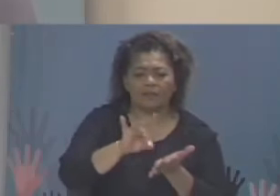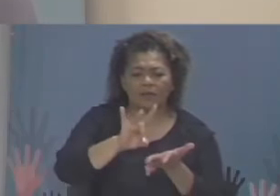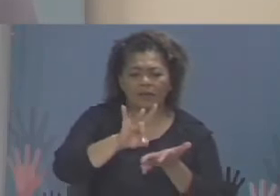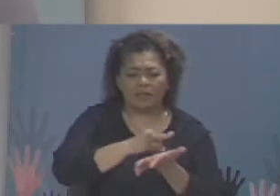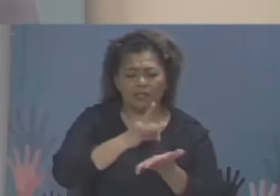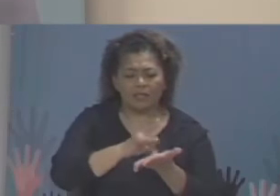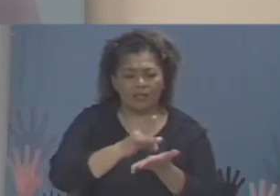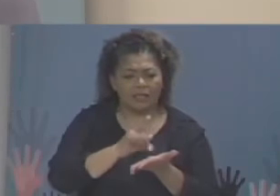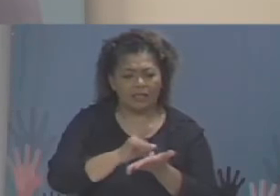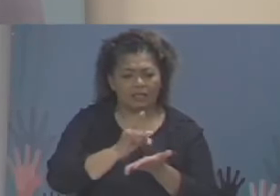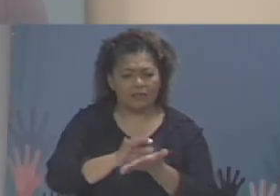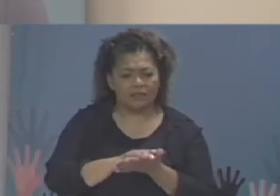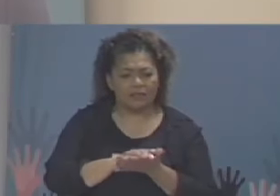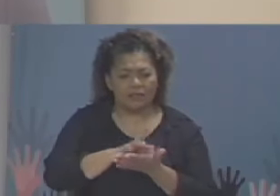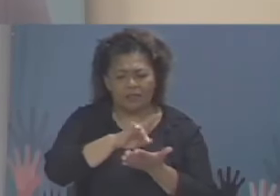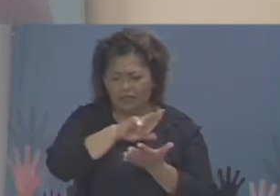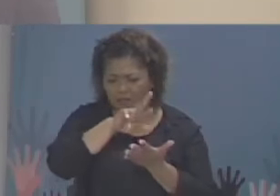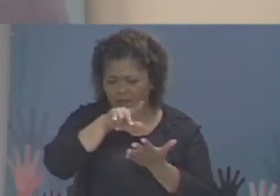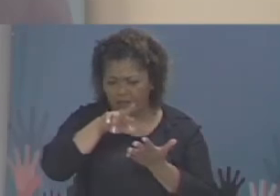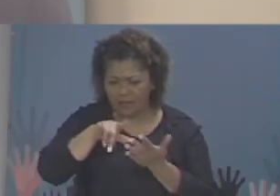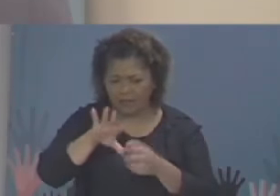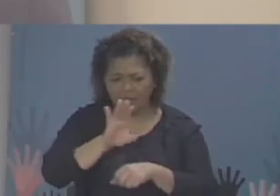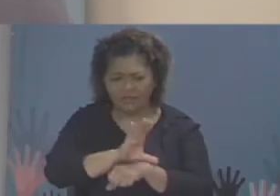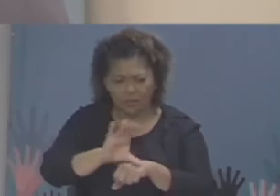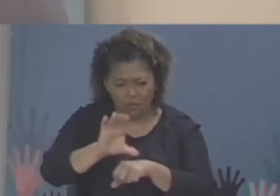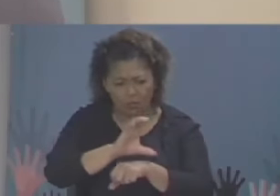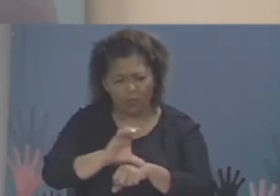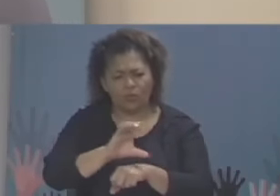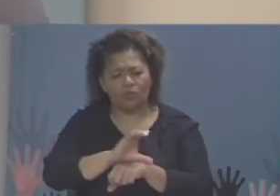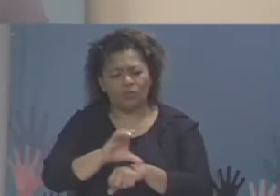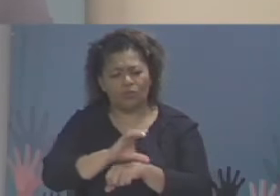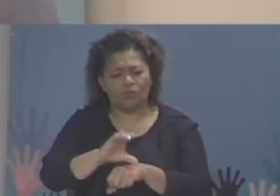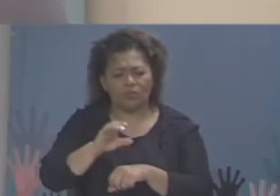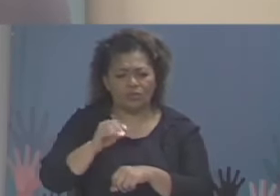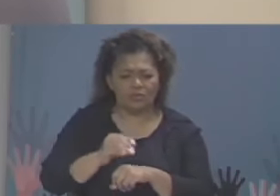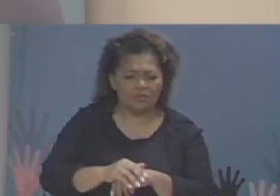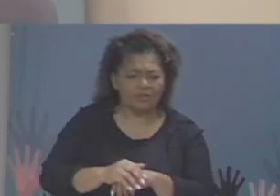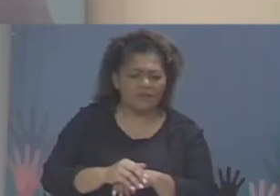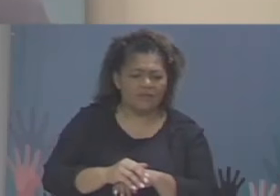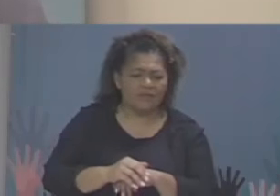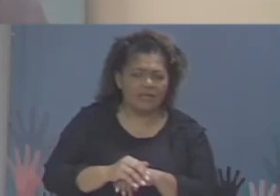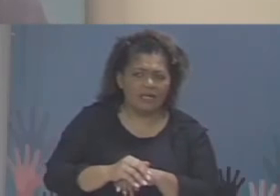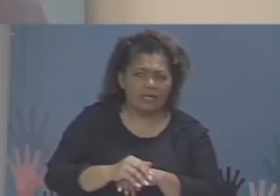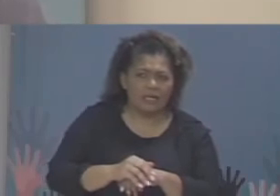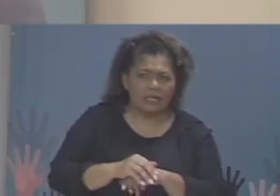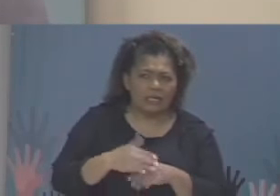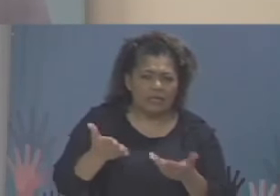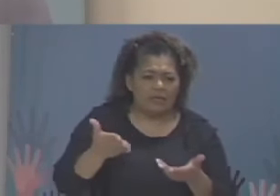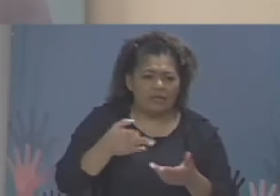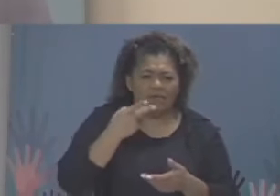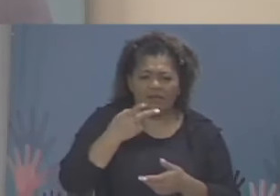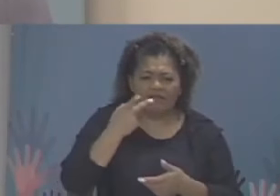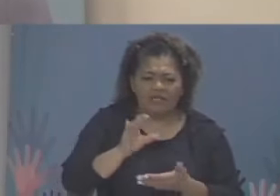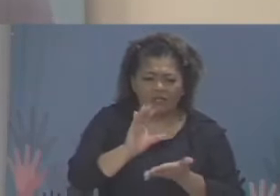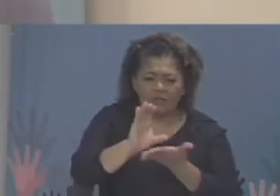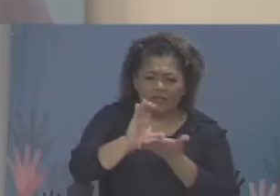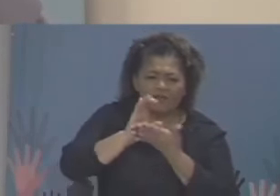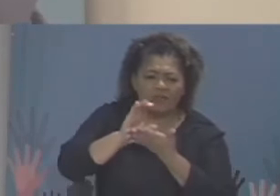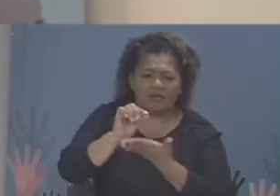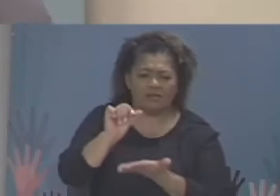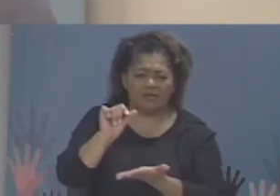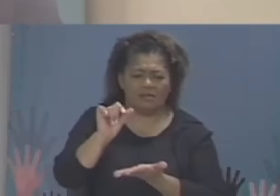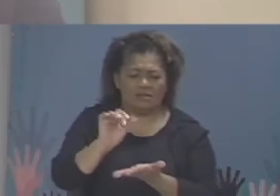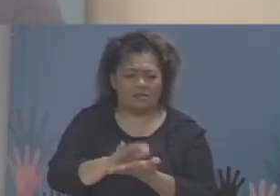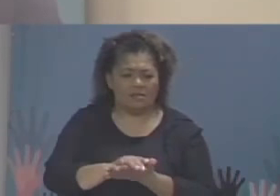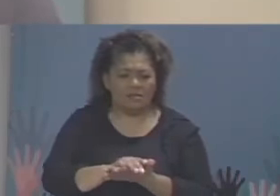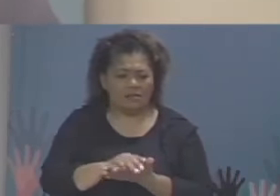cadastro. Eu fiz uma espécie de curso que tinha 3 a 4 minutos por sessão contra o capitalismo e o empoderamento feminino. Eu gostei muito, só